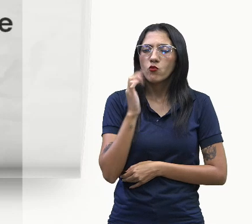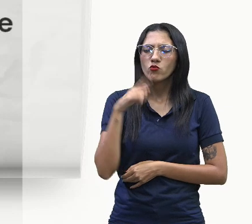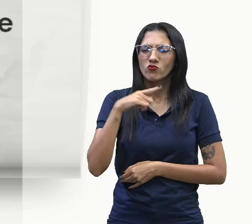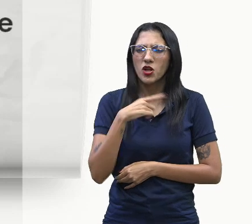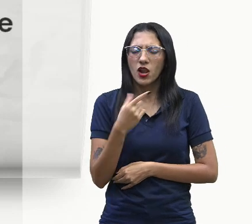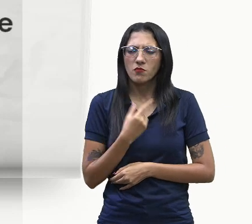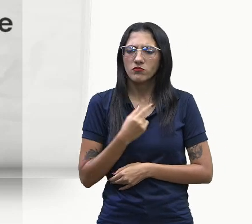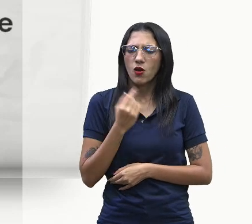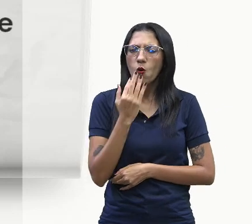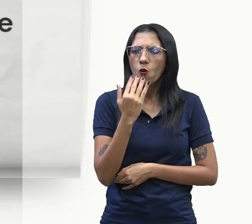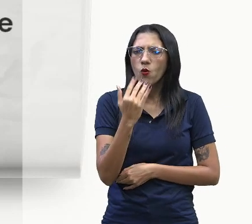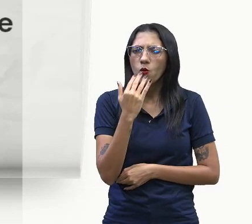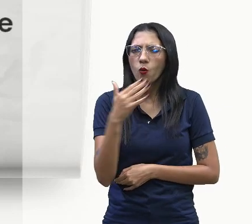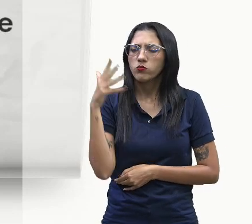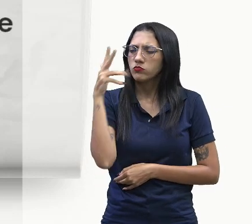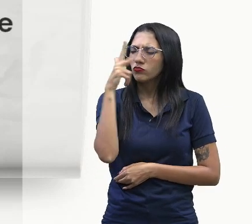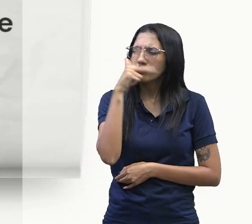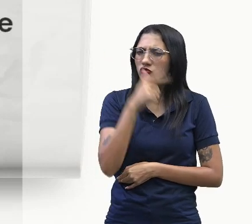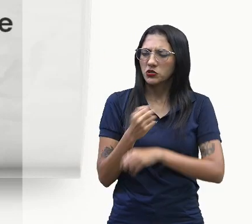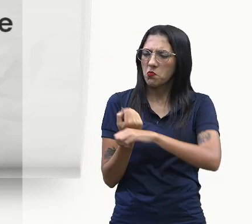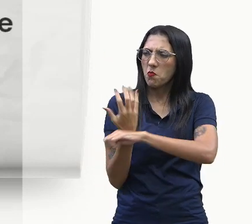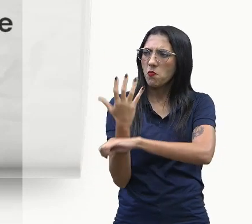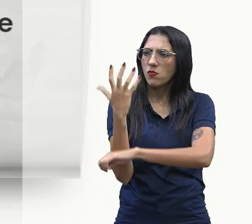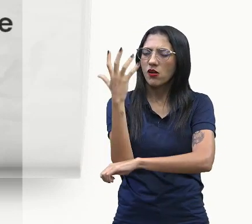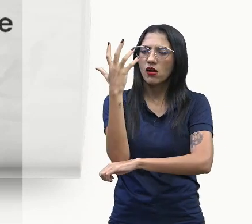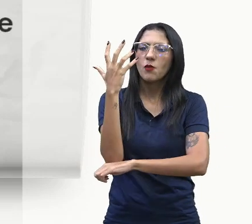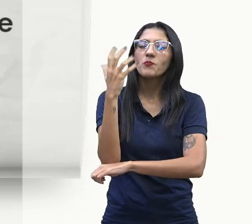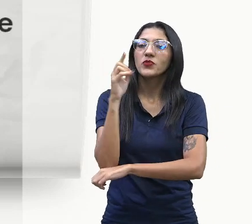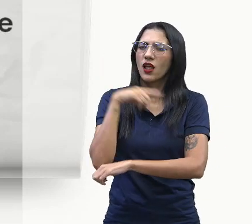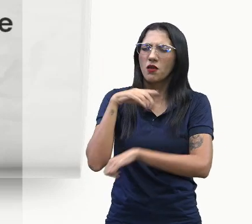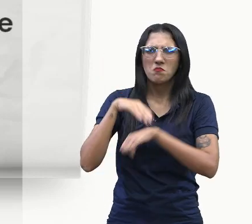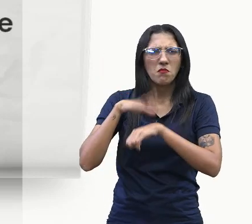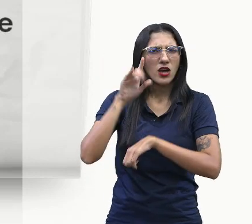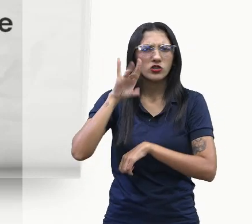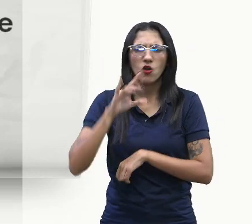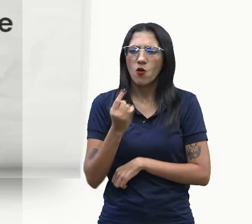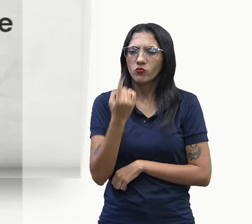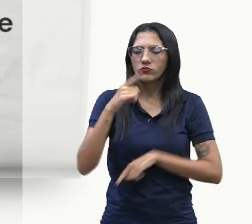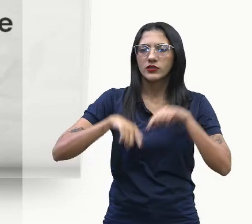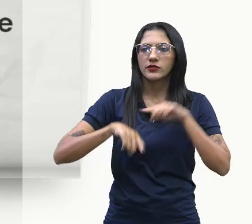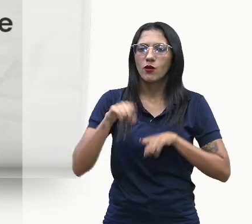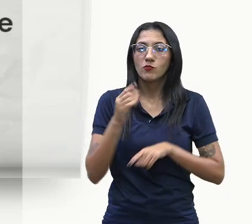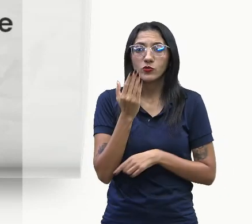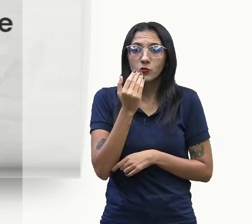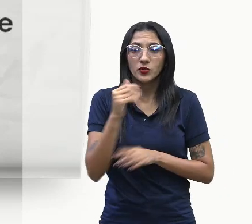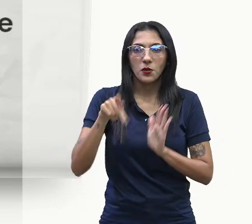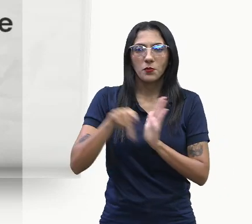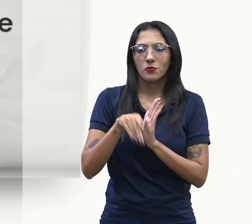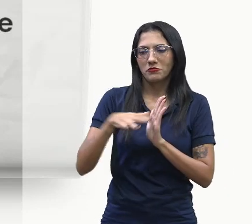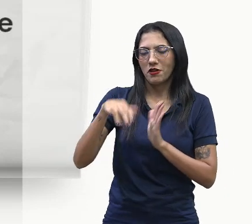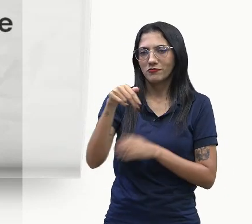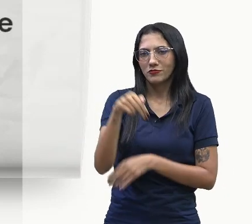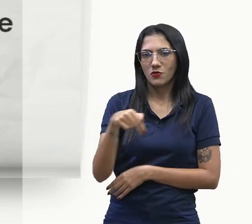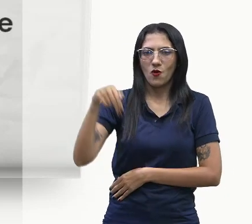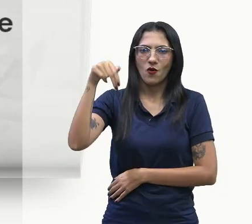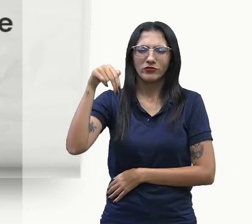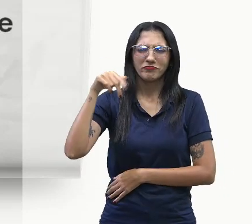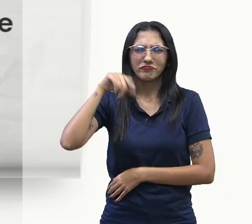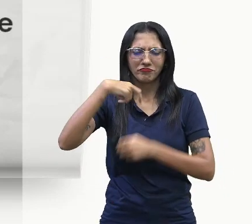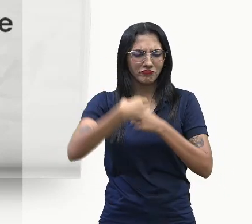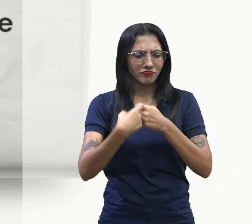da Amazônia, é muito mais do que um ingrediente típico da culinária nortista. Com sua